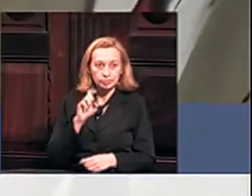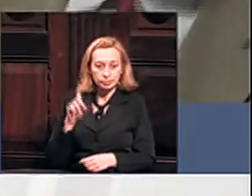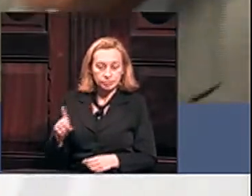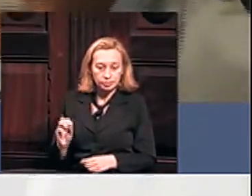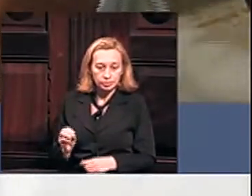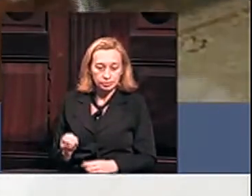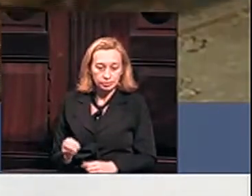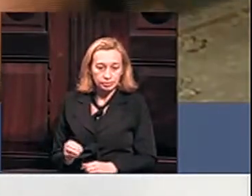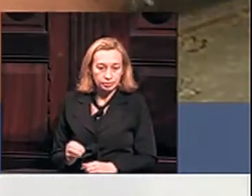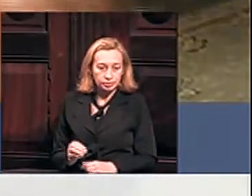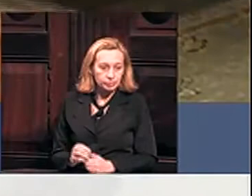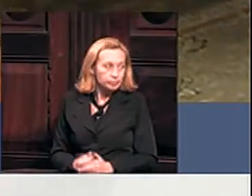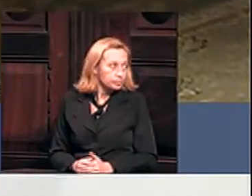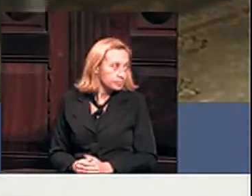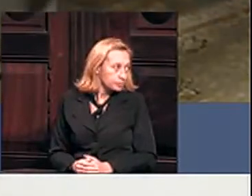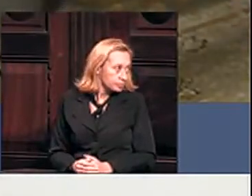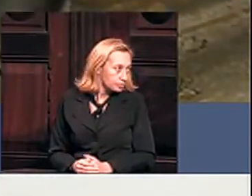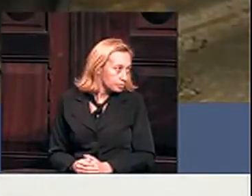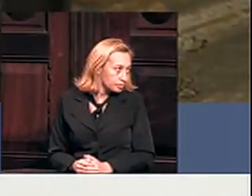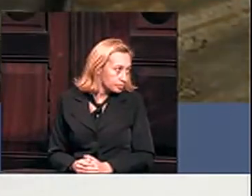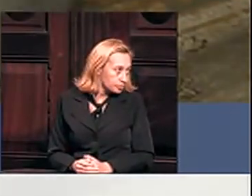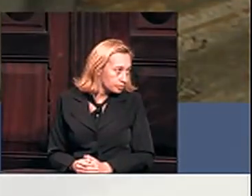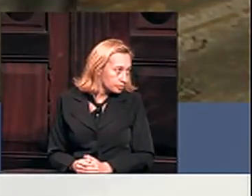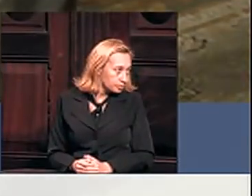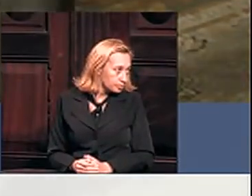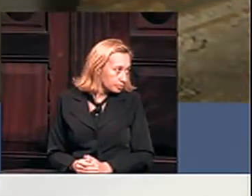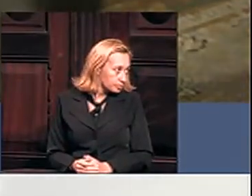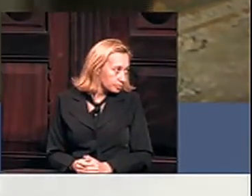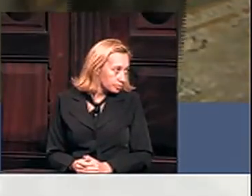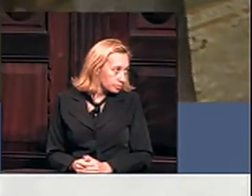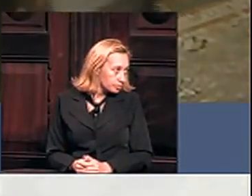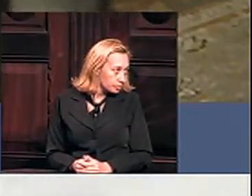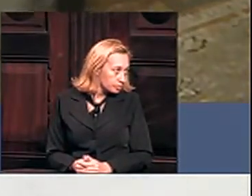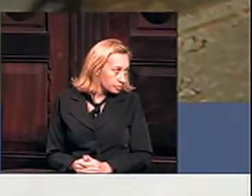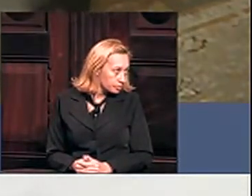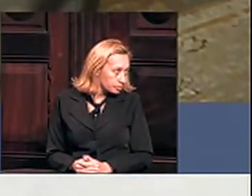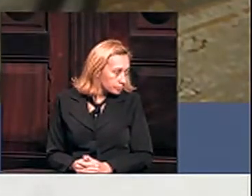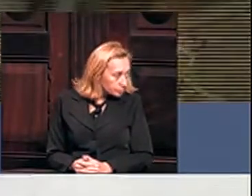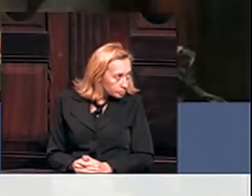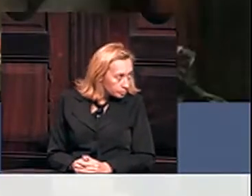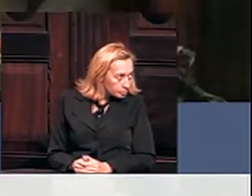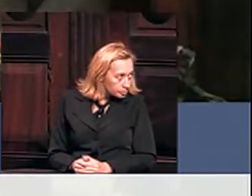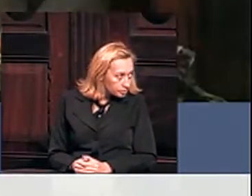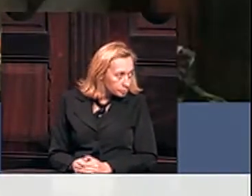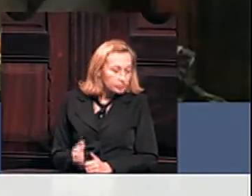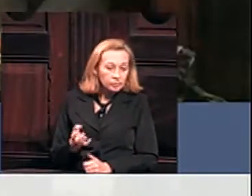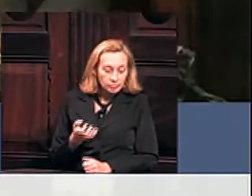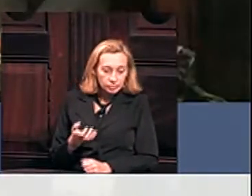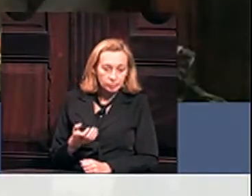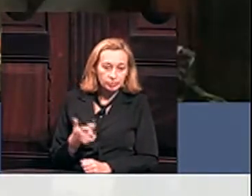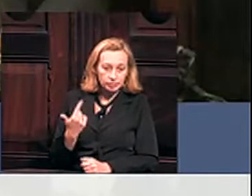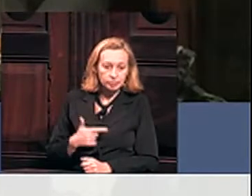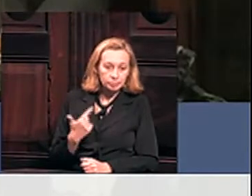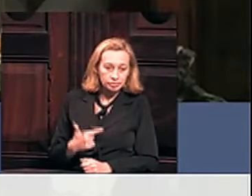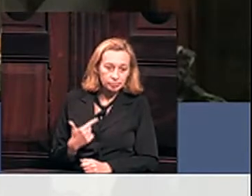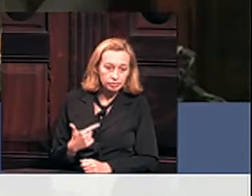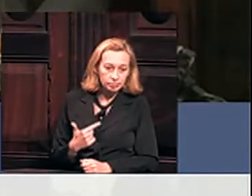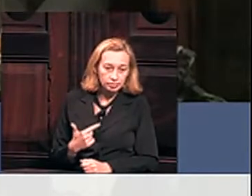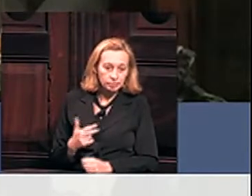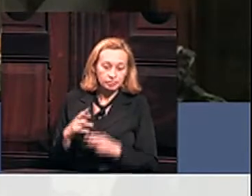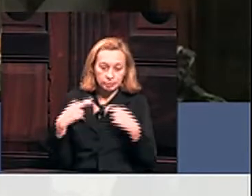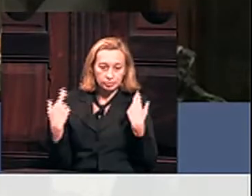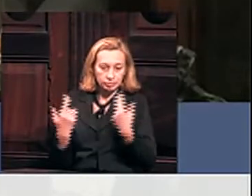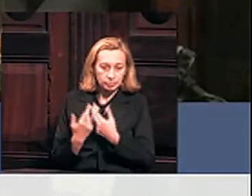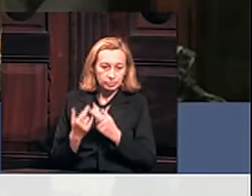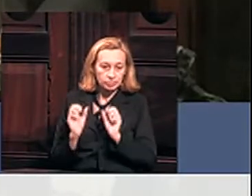cair. Com a autorização do plenário, eu quero cancelar a segunda sessão extraordinária. É possível? Tem algum